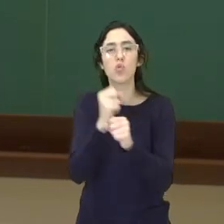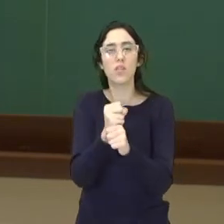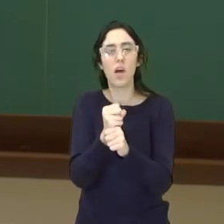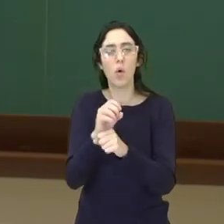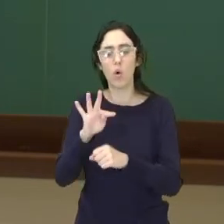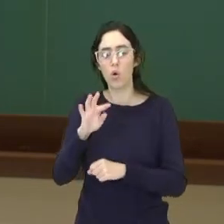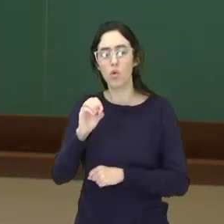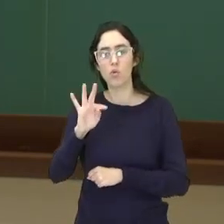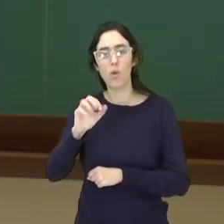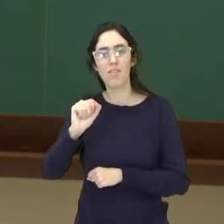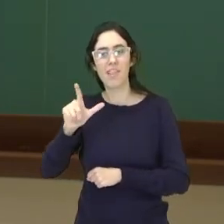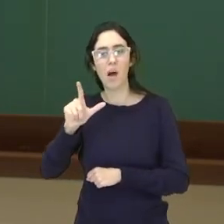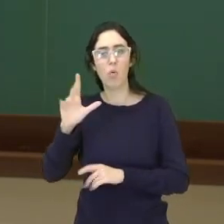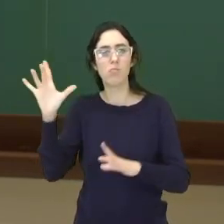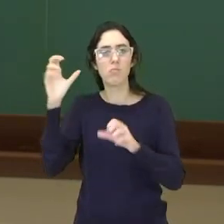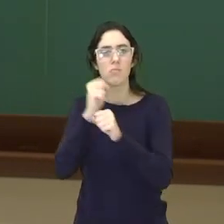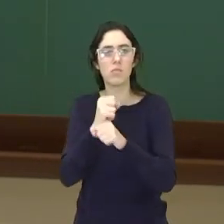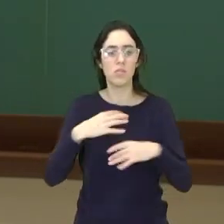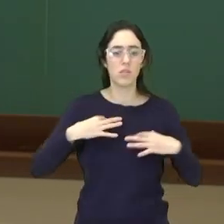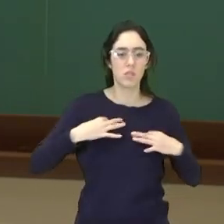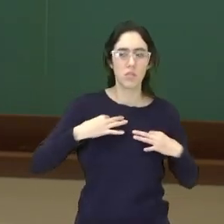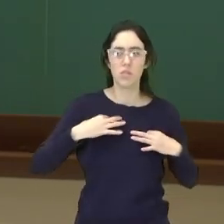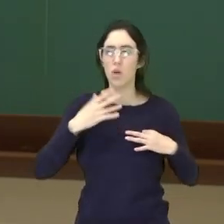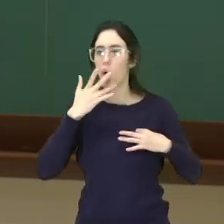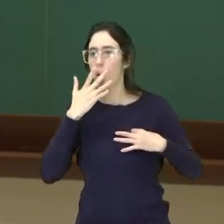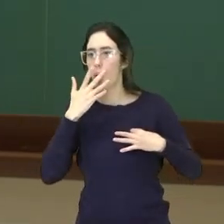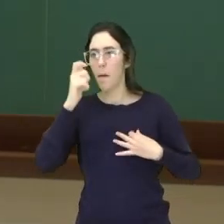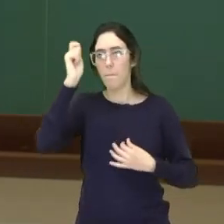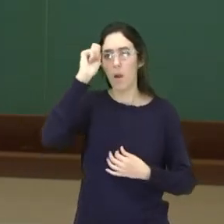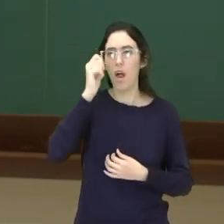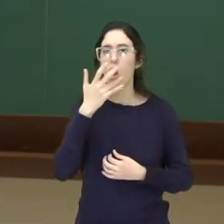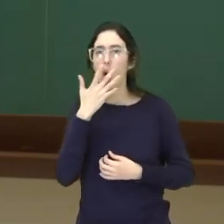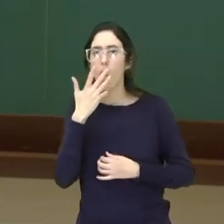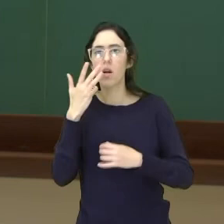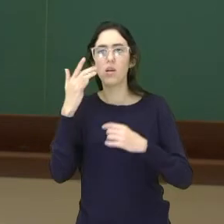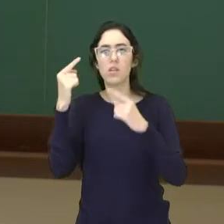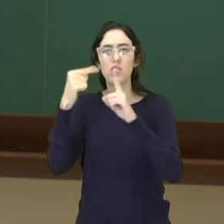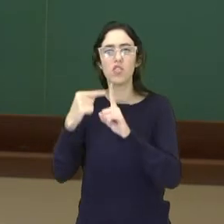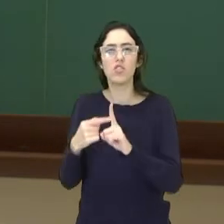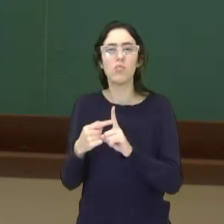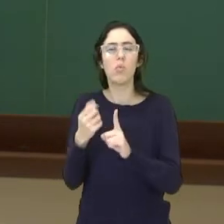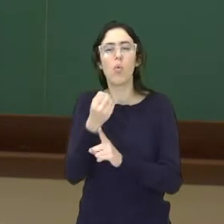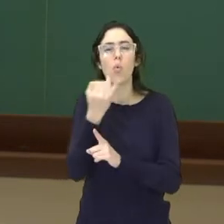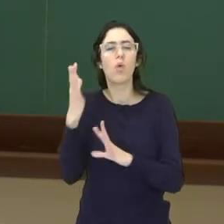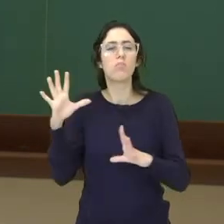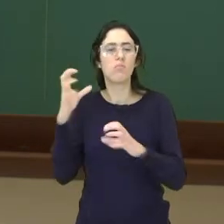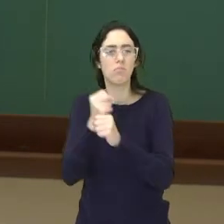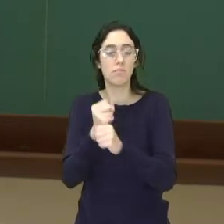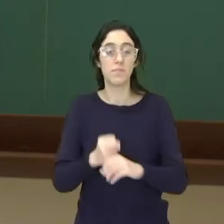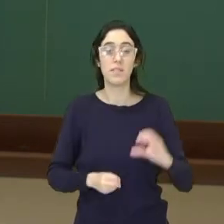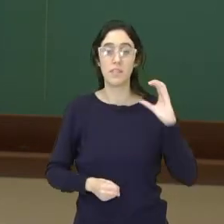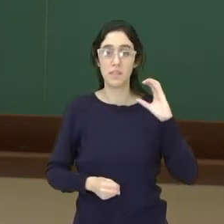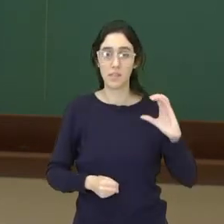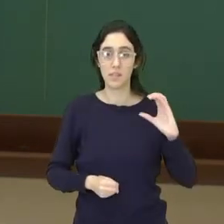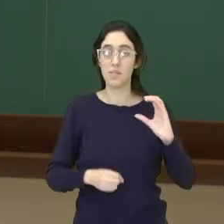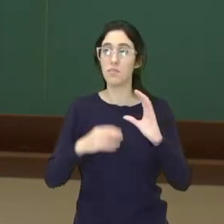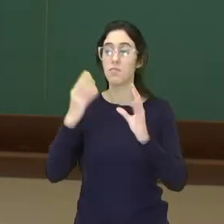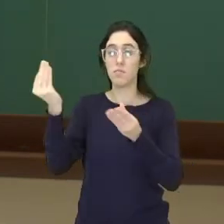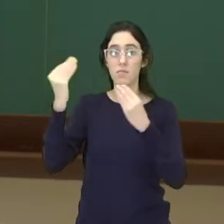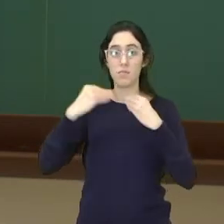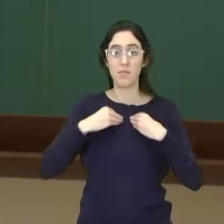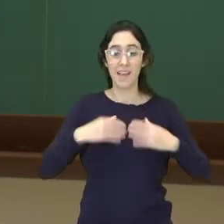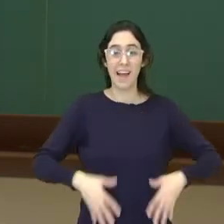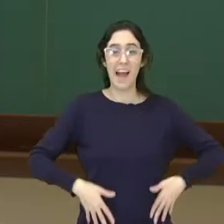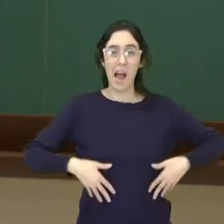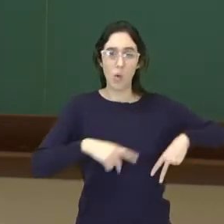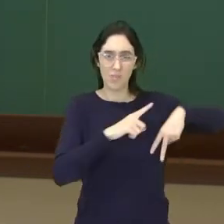formas eu posso combinar uma cor e uma roupa nesse sorteio? E letra C. Qual é a probabilidade de o brinde ser uma calça